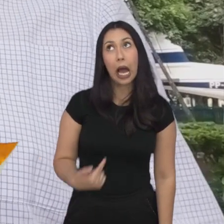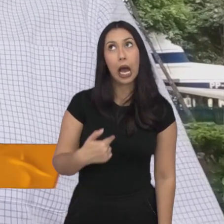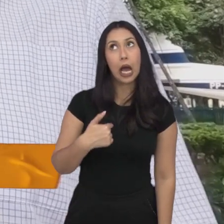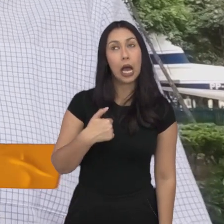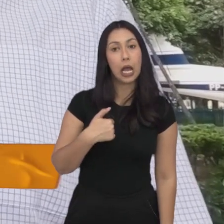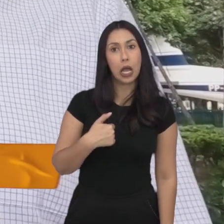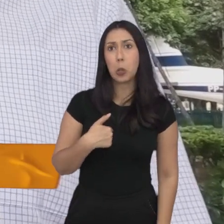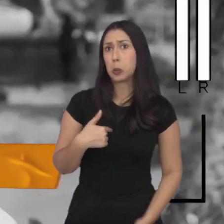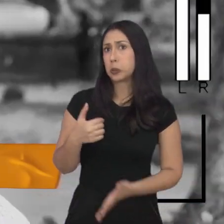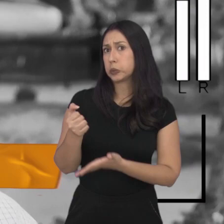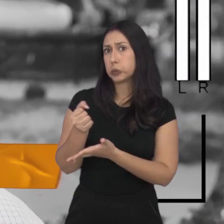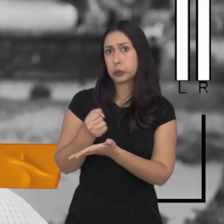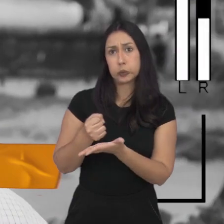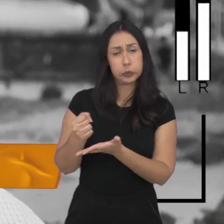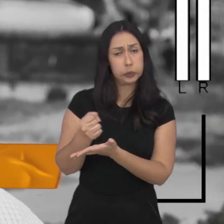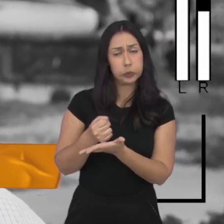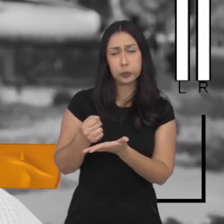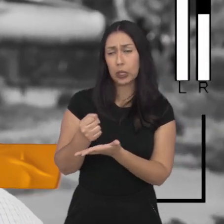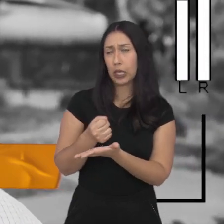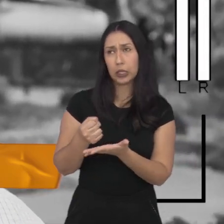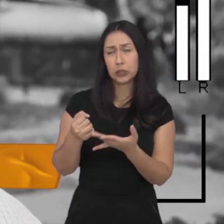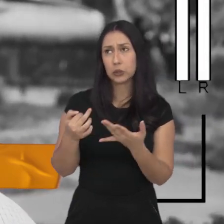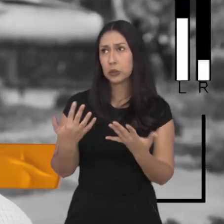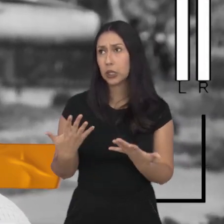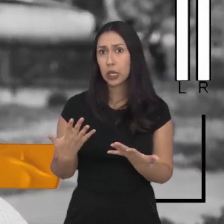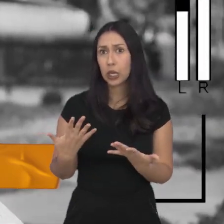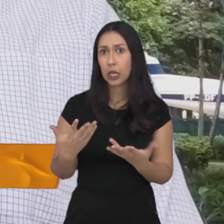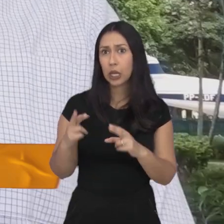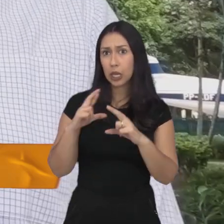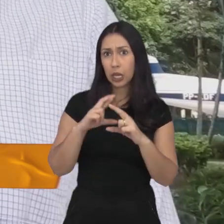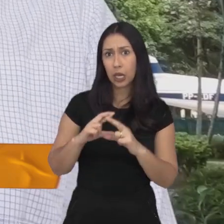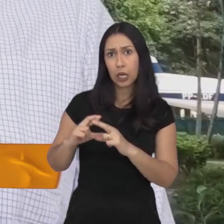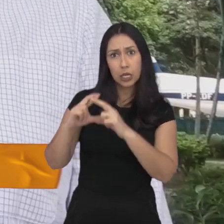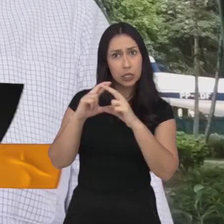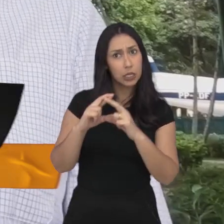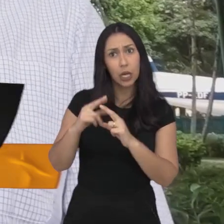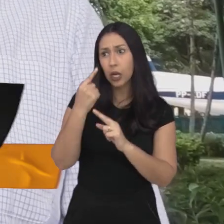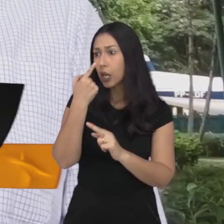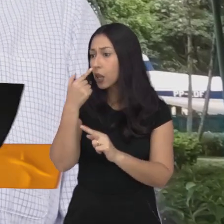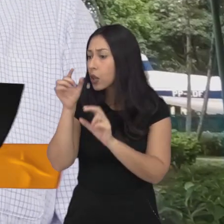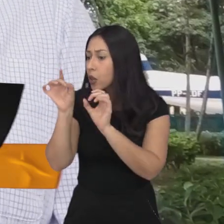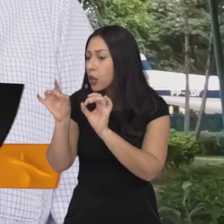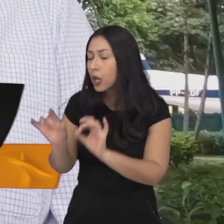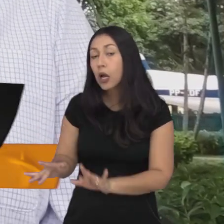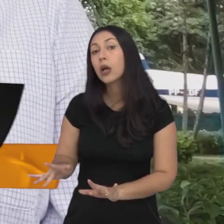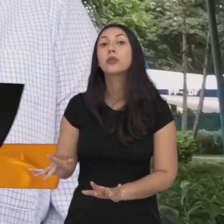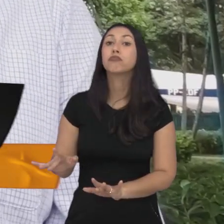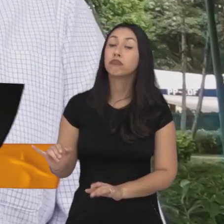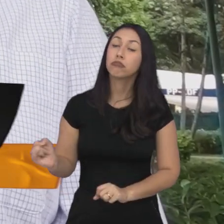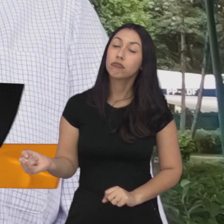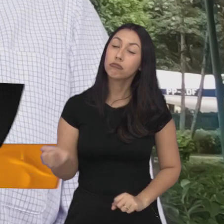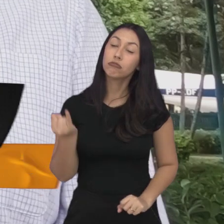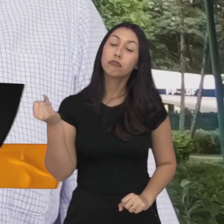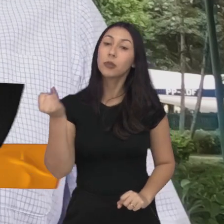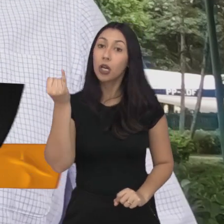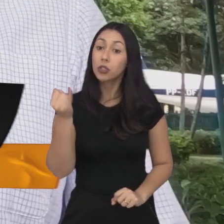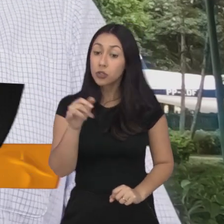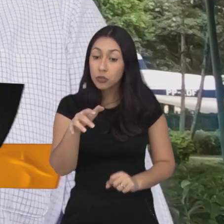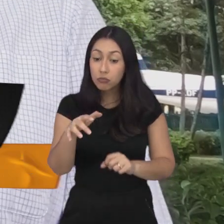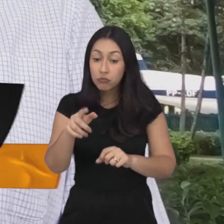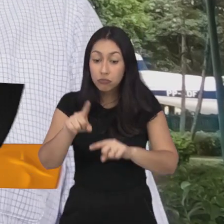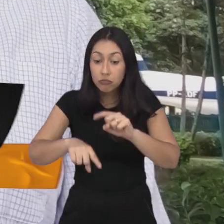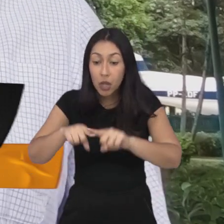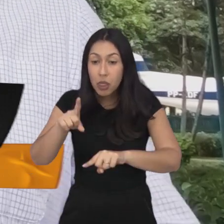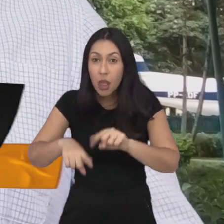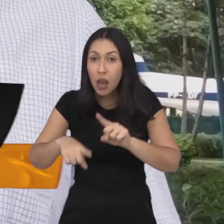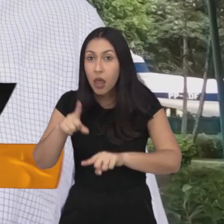Eu faço assim, o básico, né, que é a questão da reciclagem do lixo. Acho isso importante, né?